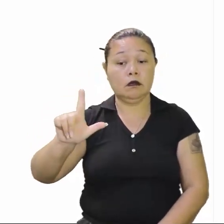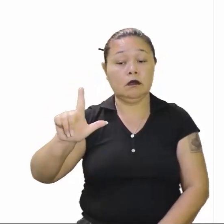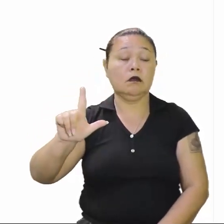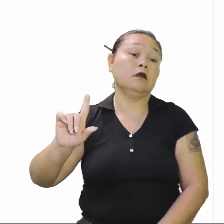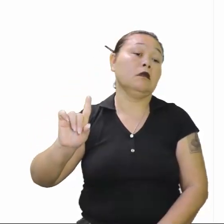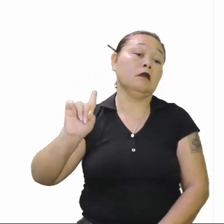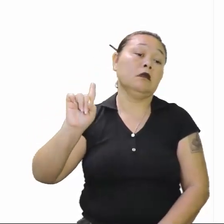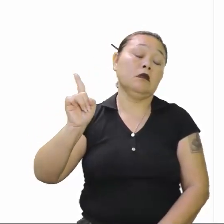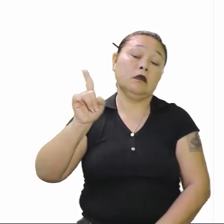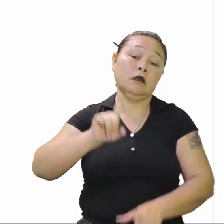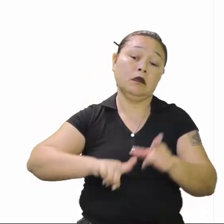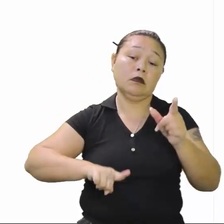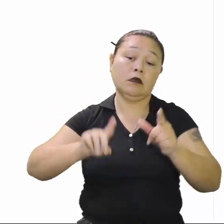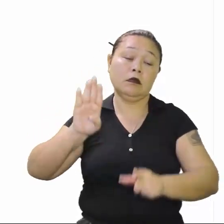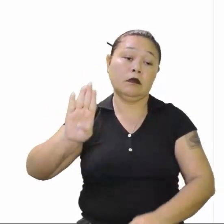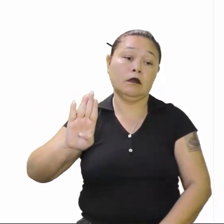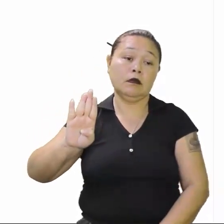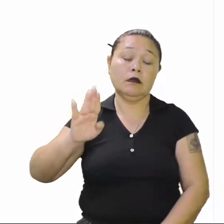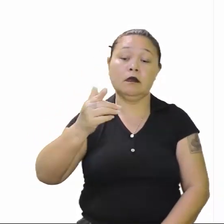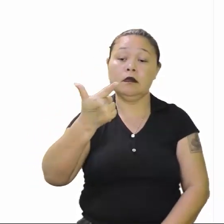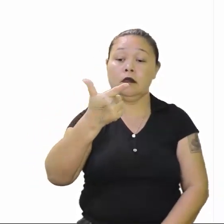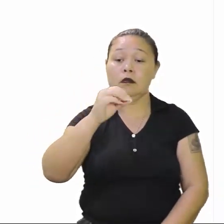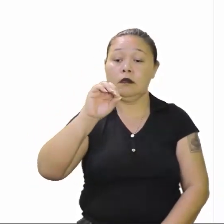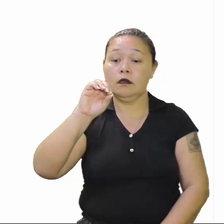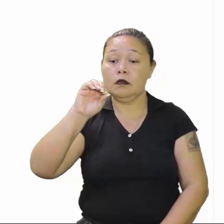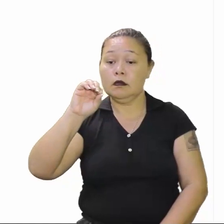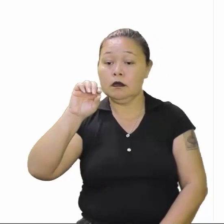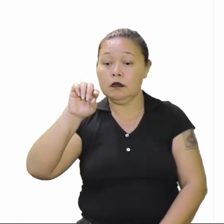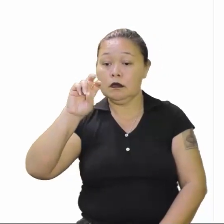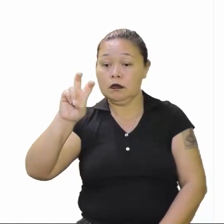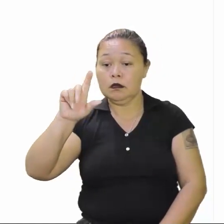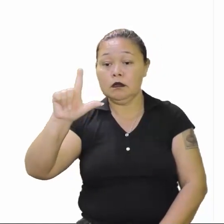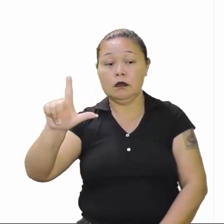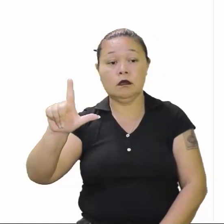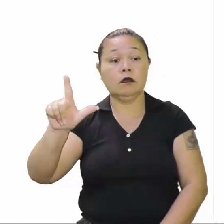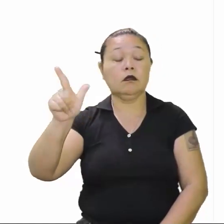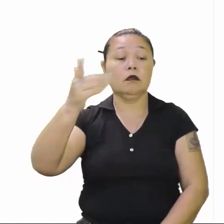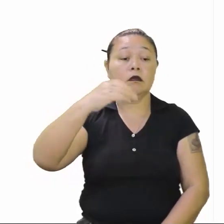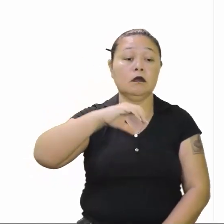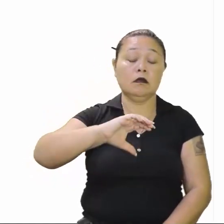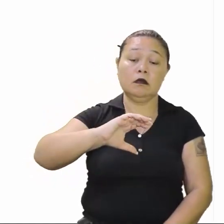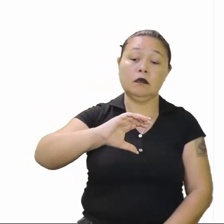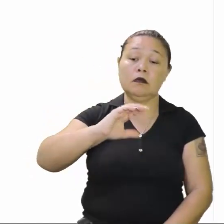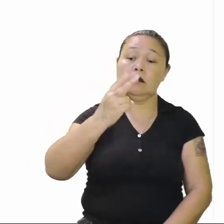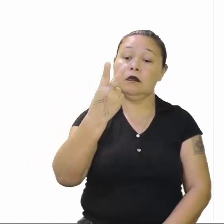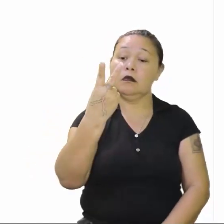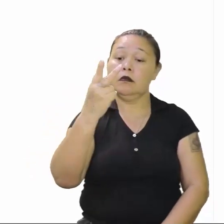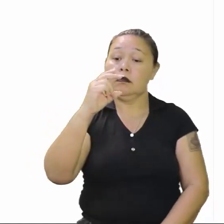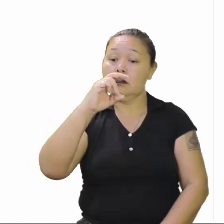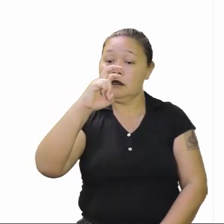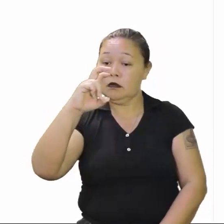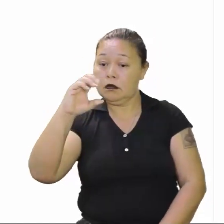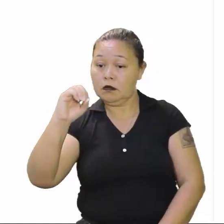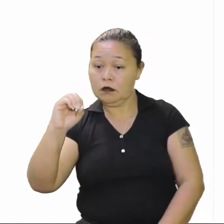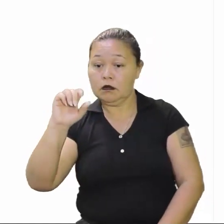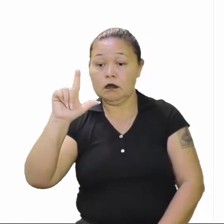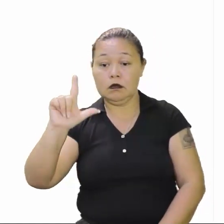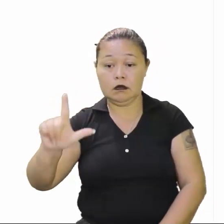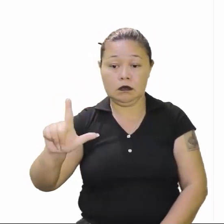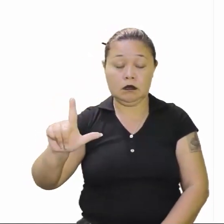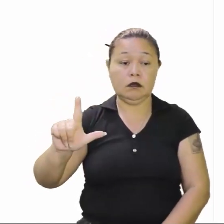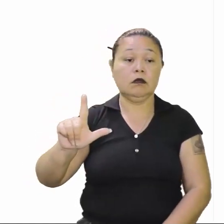litros? Letra B, 2.005 litros. Letra C,